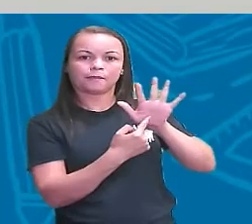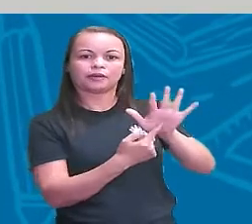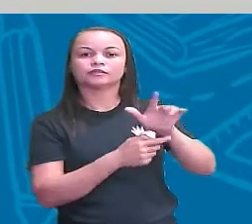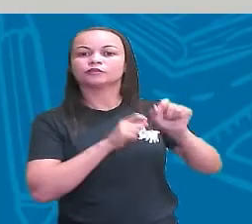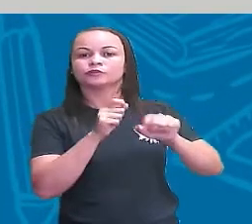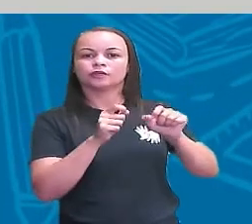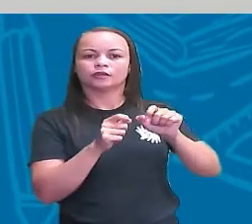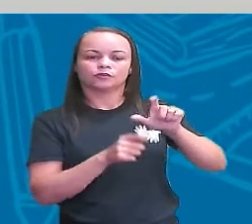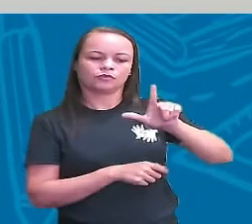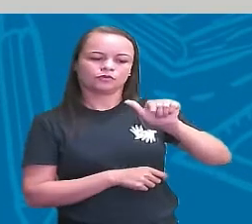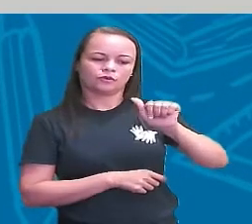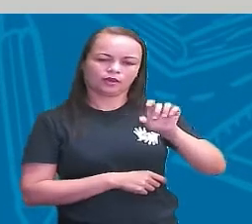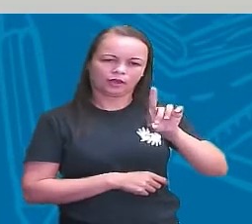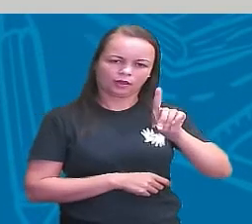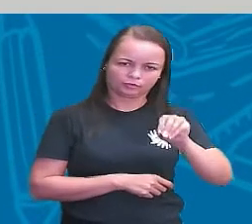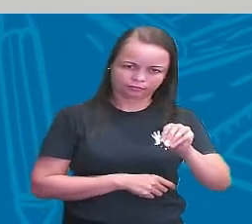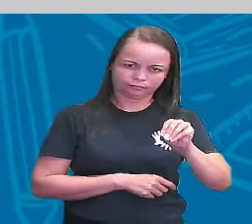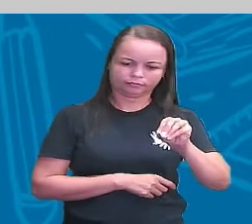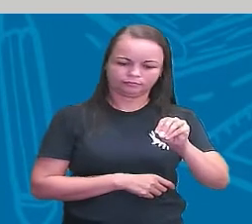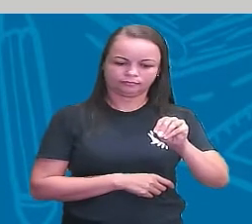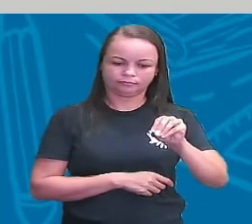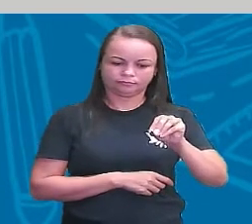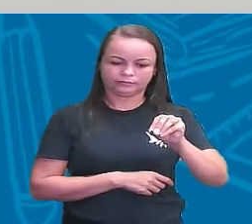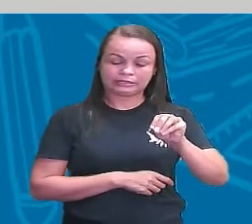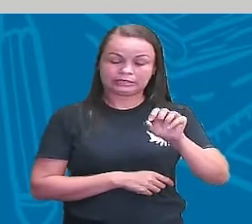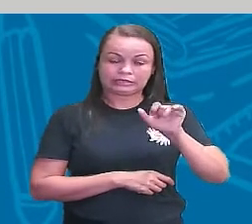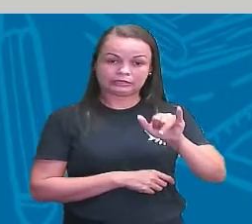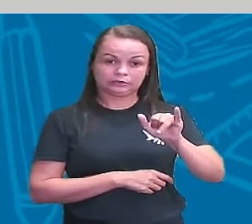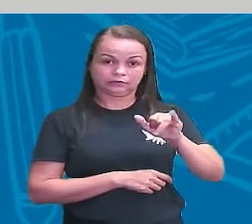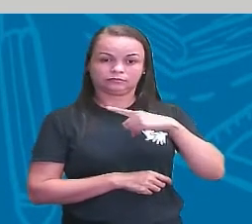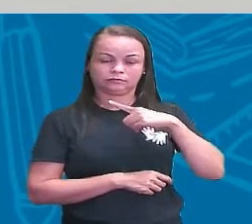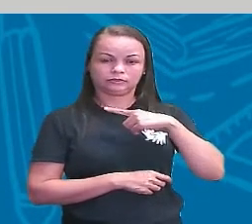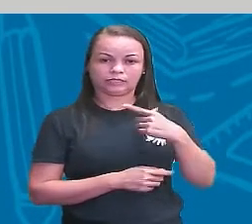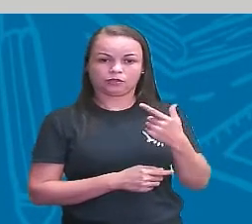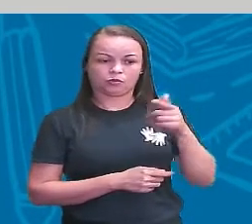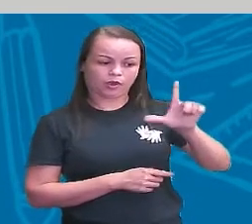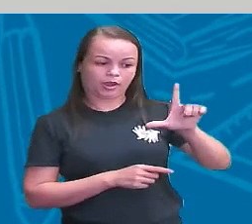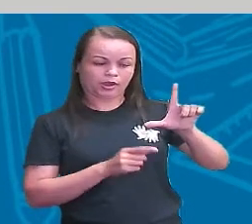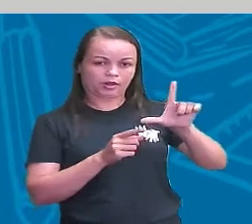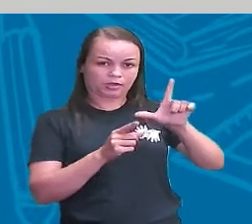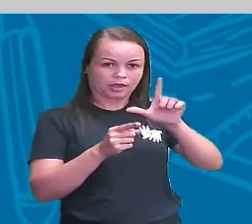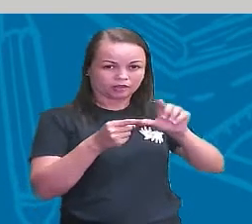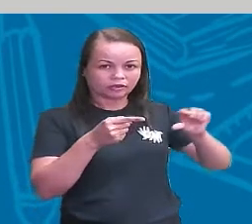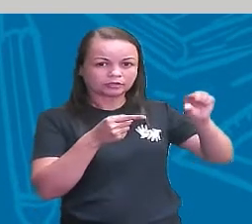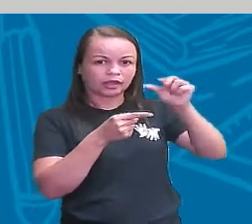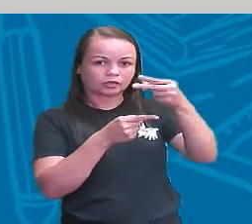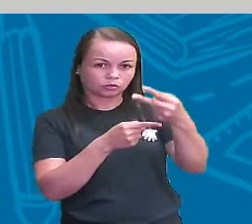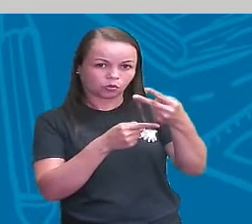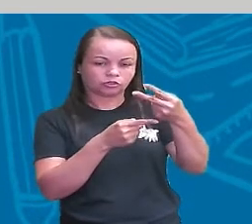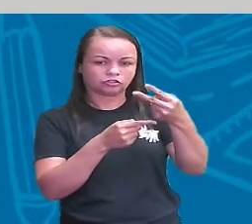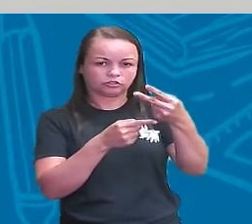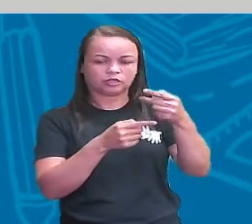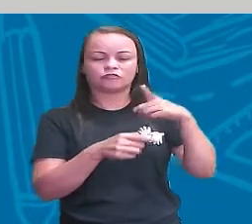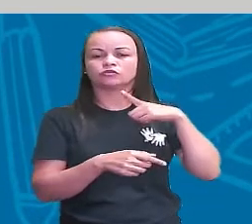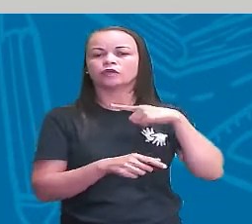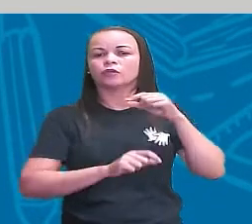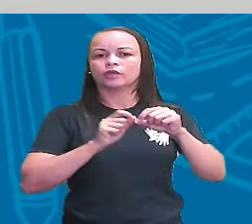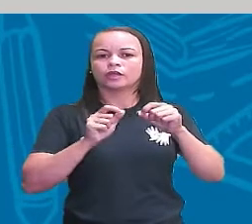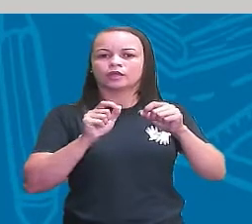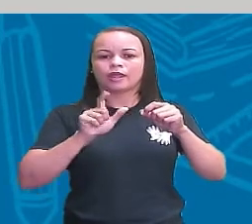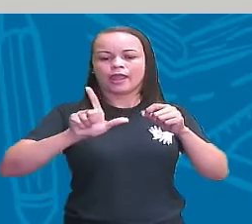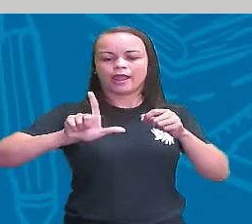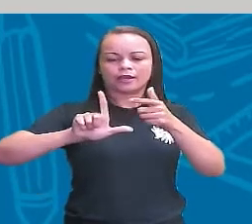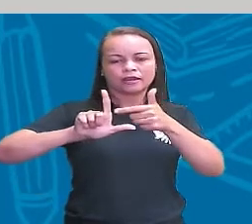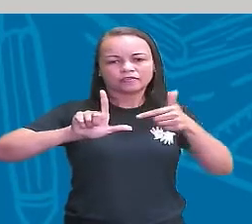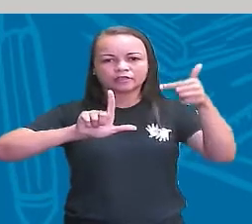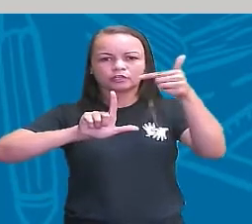quê? Lado. Ou seja, se eu tenho um L elevado a 2, então aqui eu vou querer quantos lados? 2, né? Isso, 2 lados.